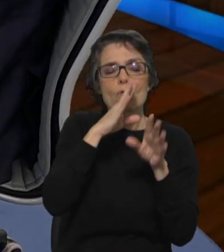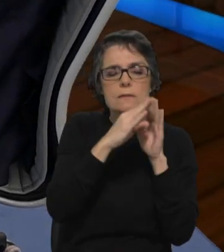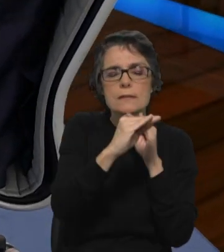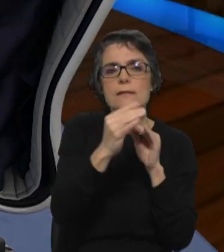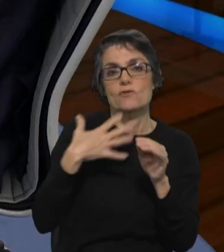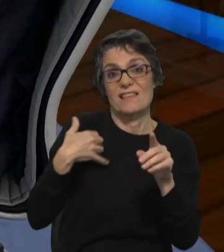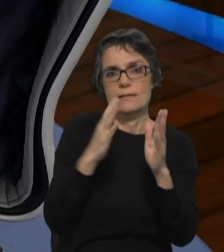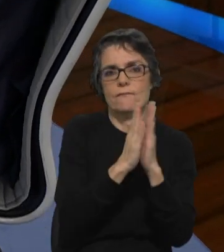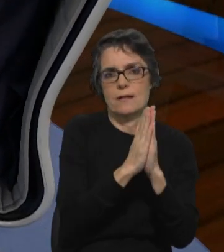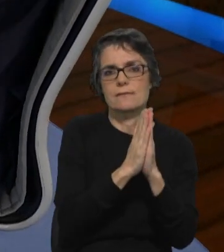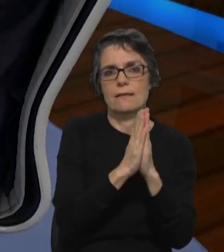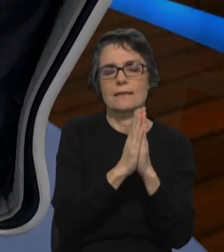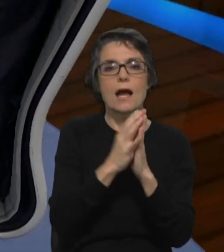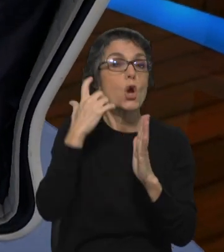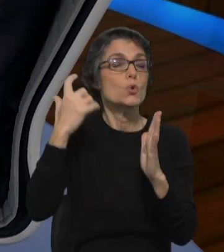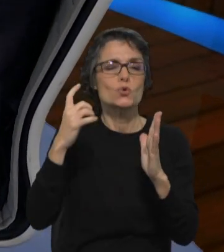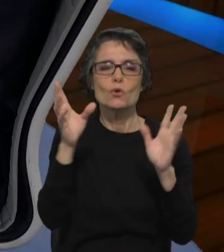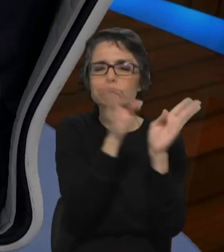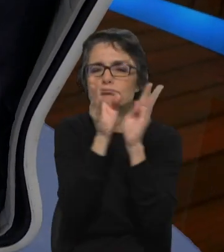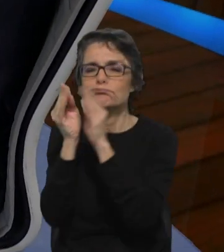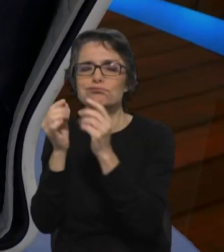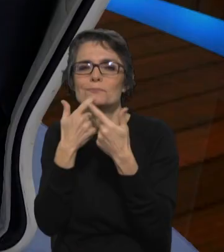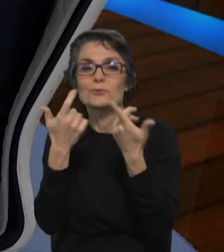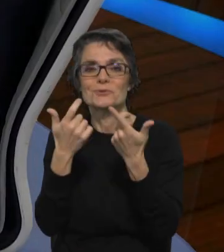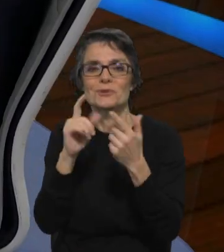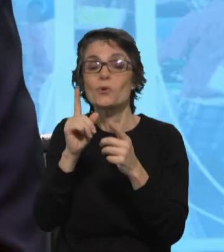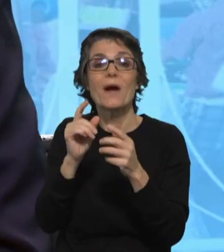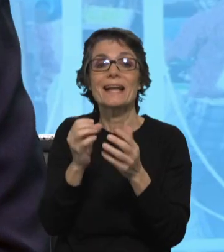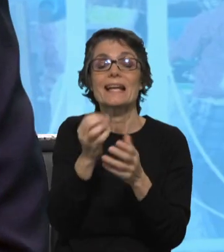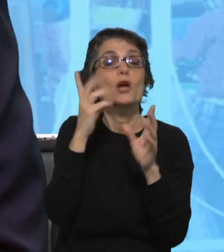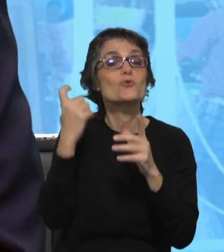som. E, portanto, de alguma maneira, é o silêncio